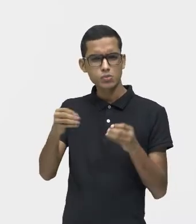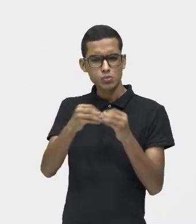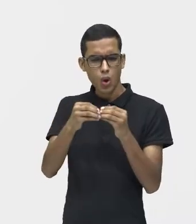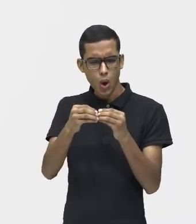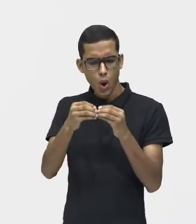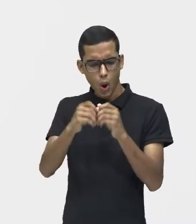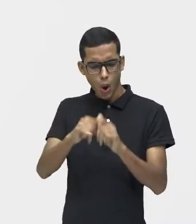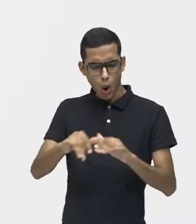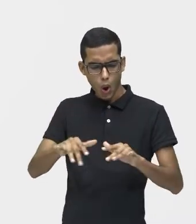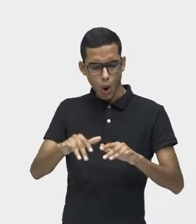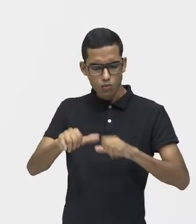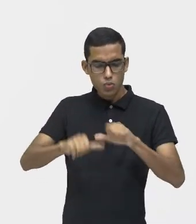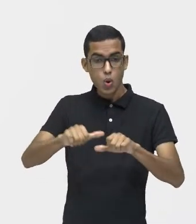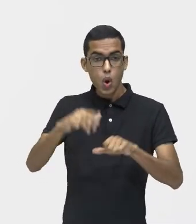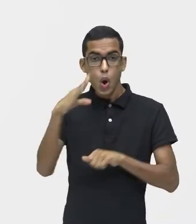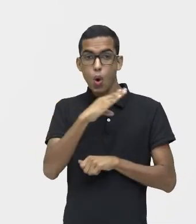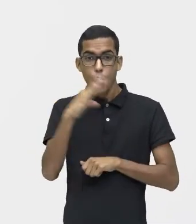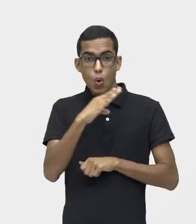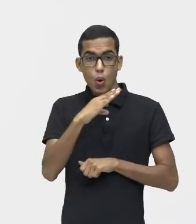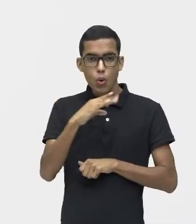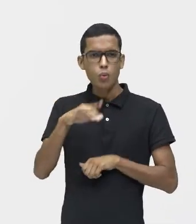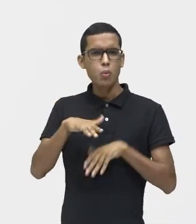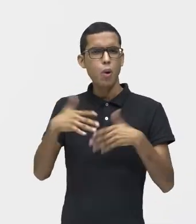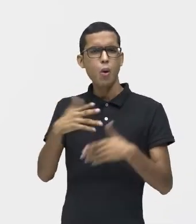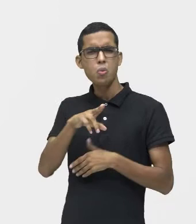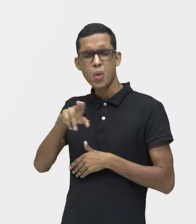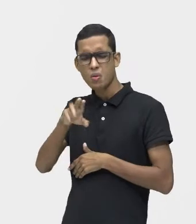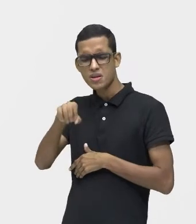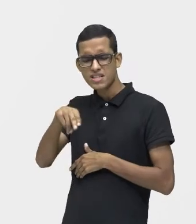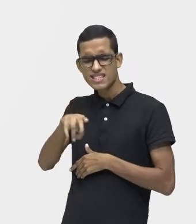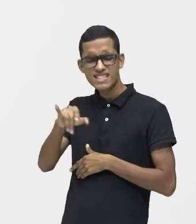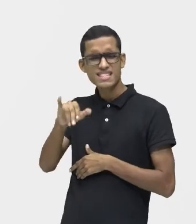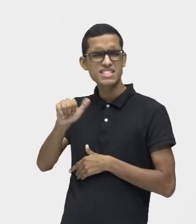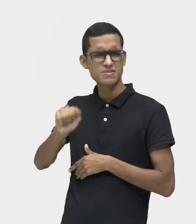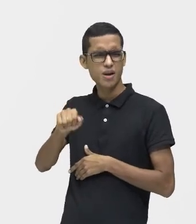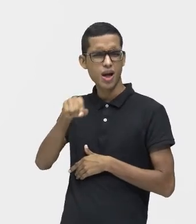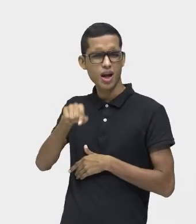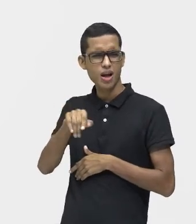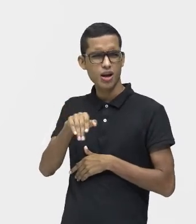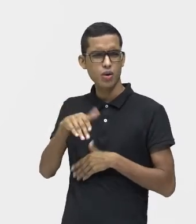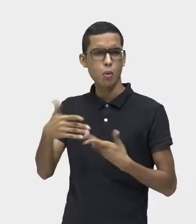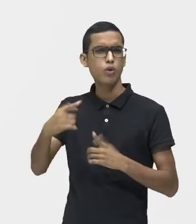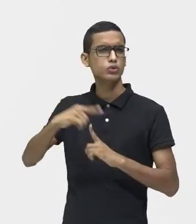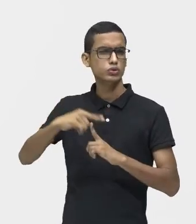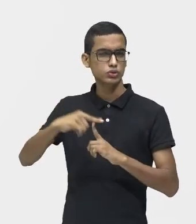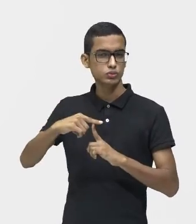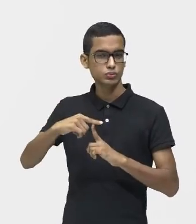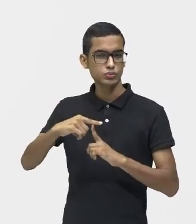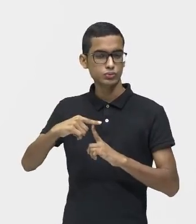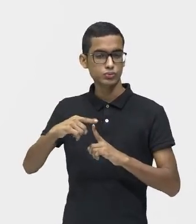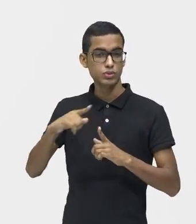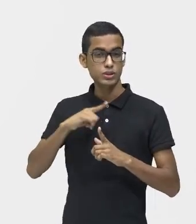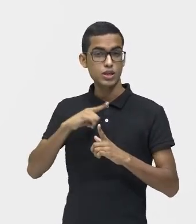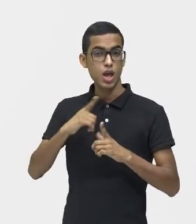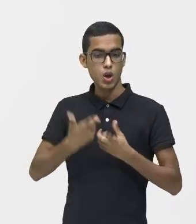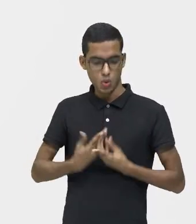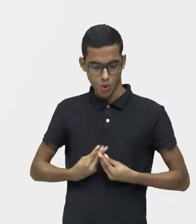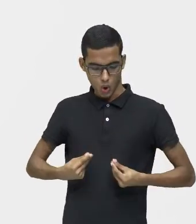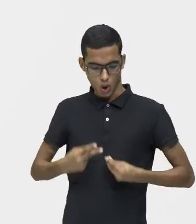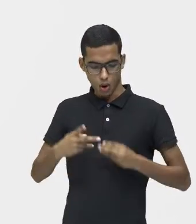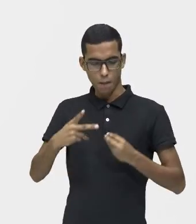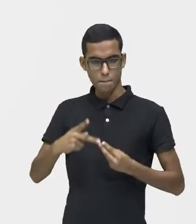gente tem aí as nossas alternativas, amilase, pepsina, tripsina e lipase. E aí, vocês